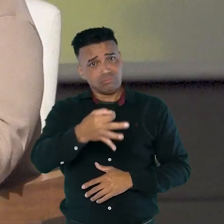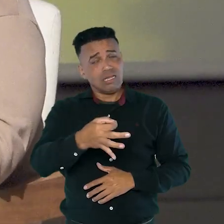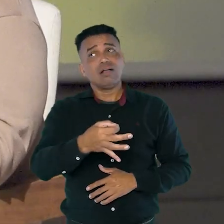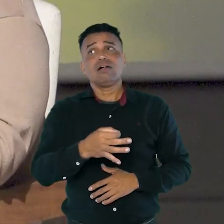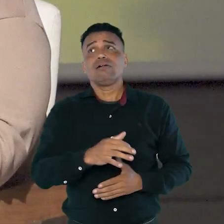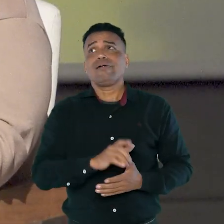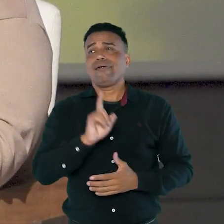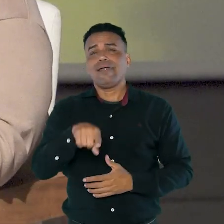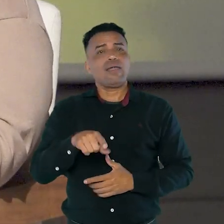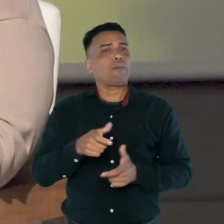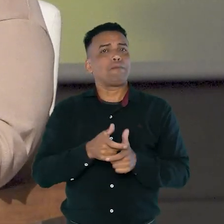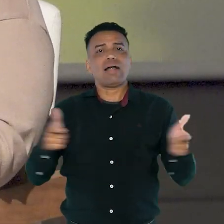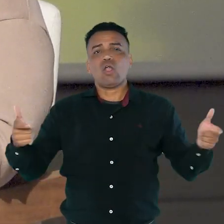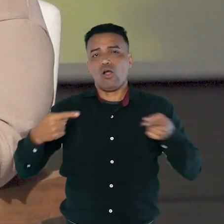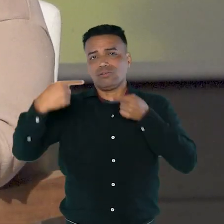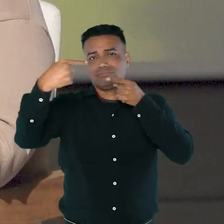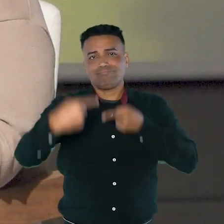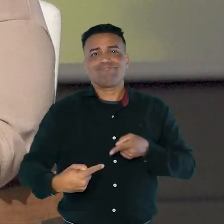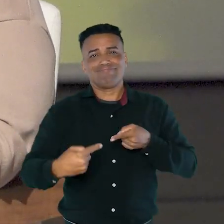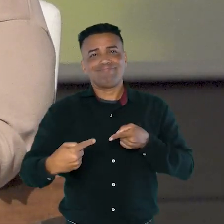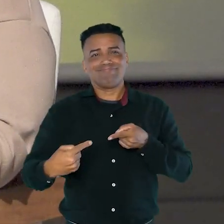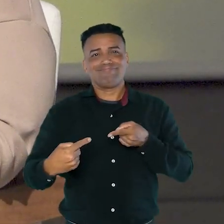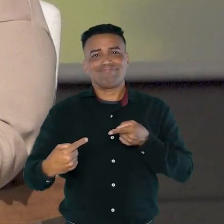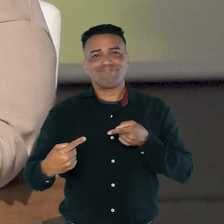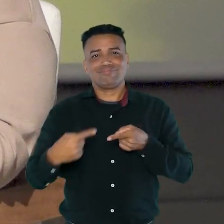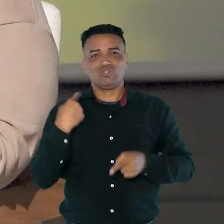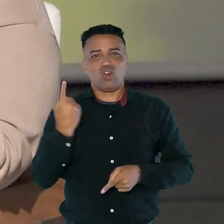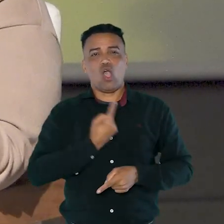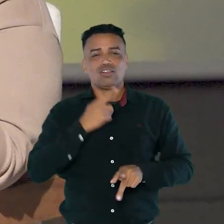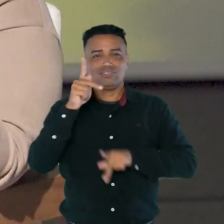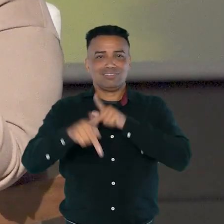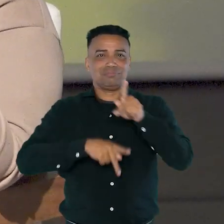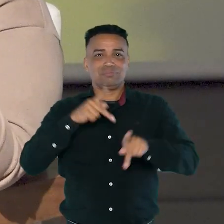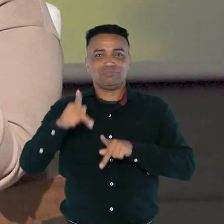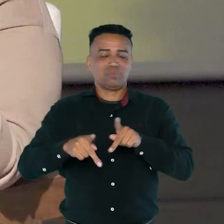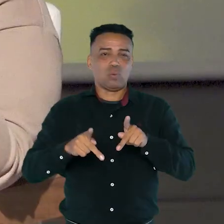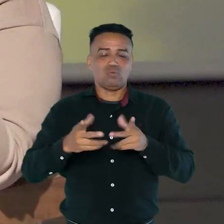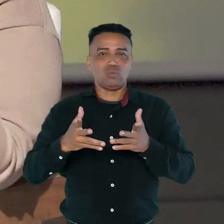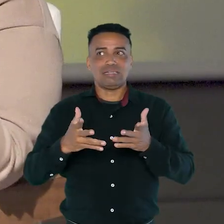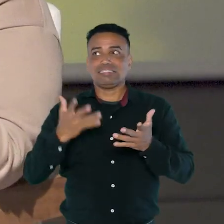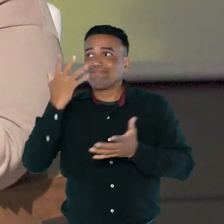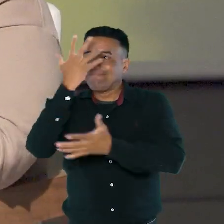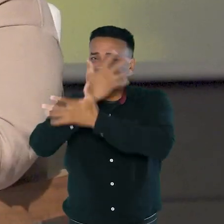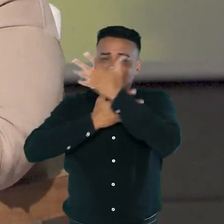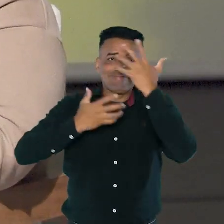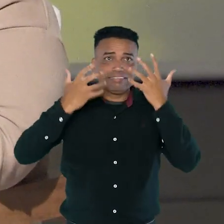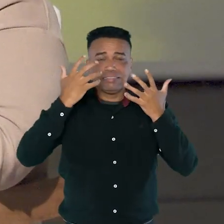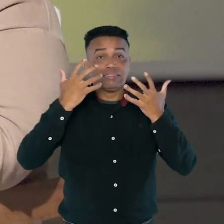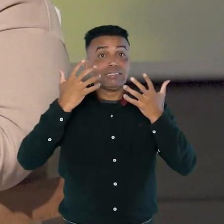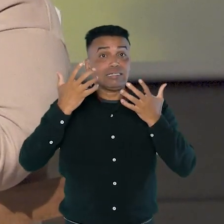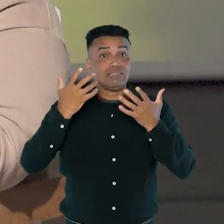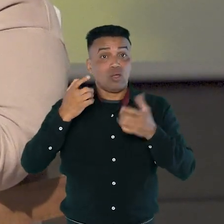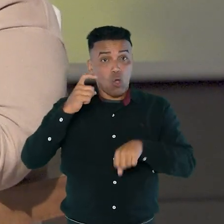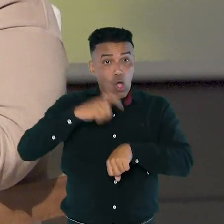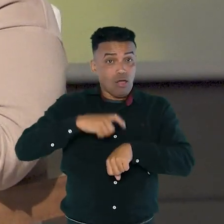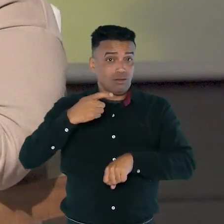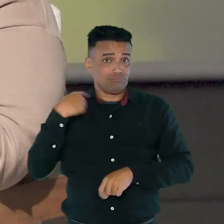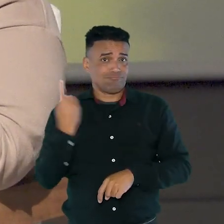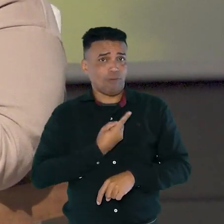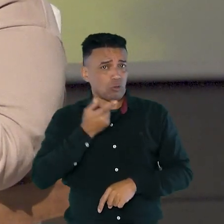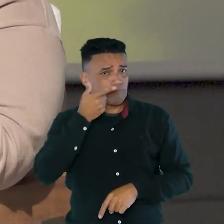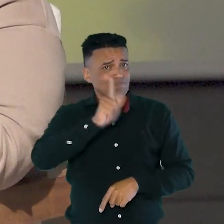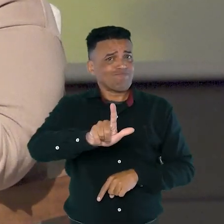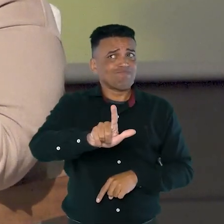esse é o nosso maior desafio, essa dispersão. Acho que quando a gente